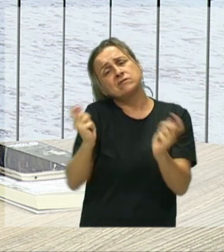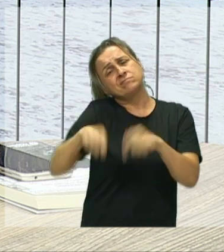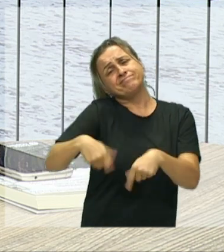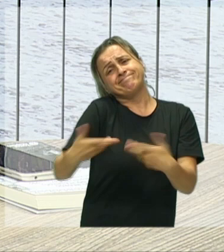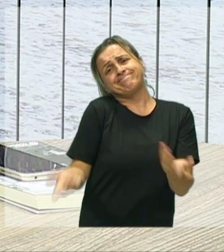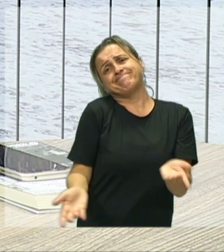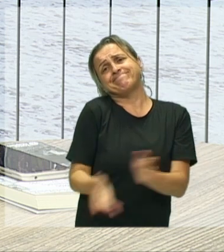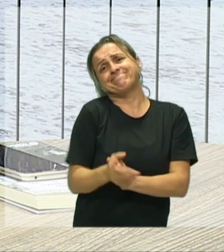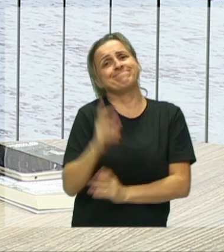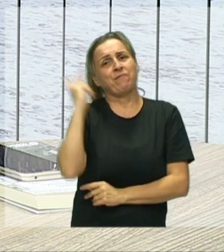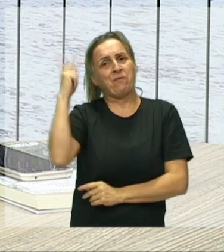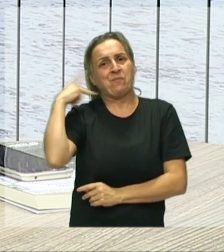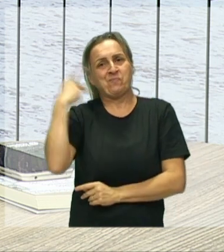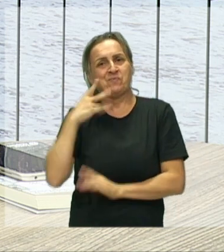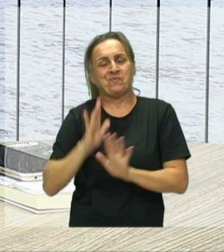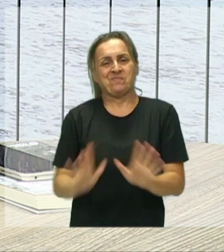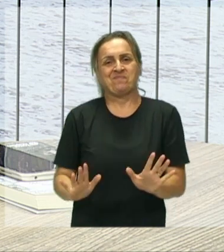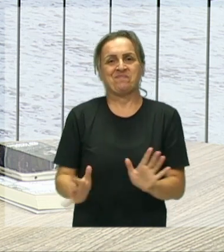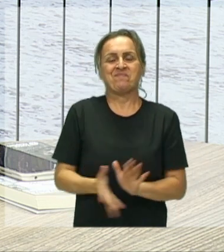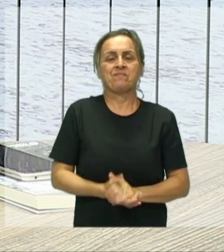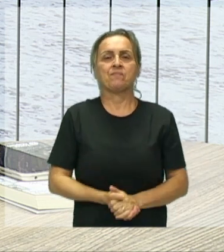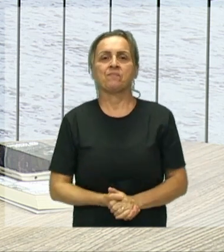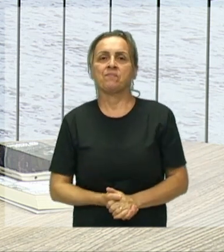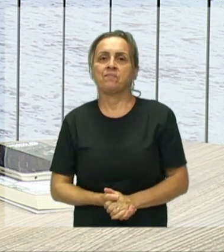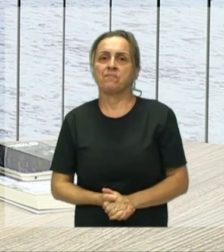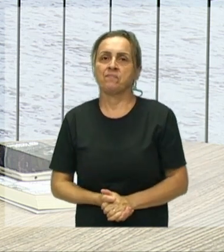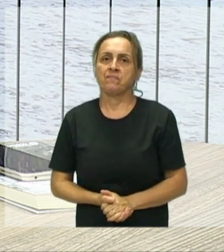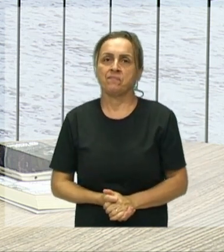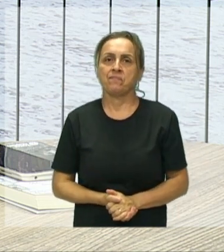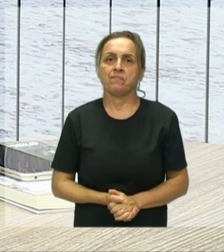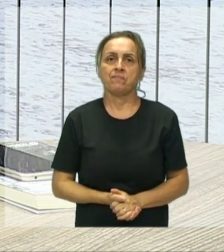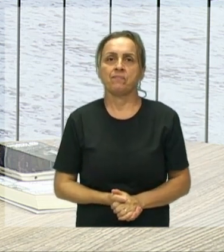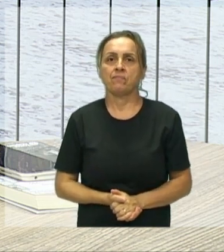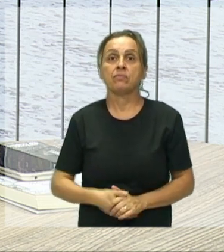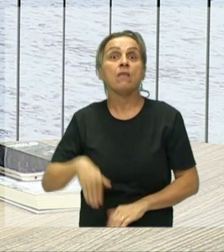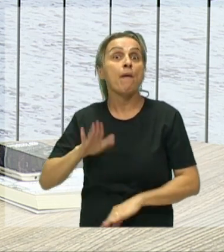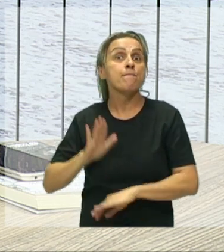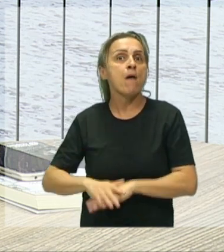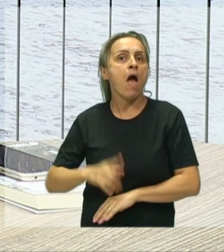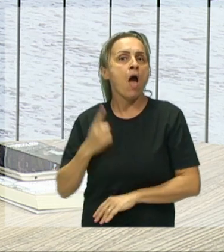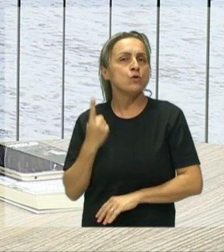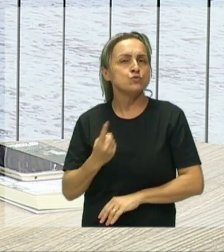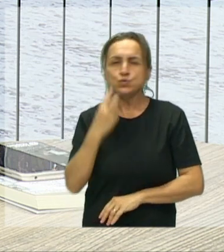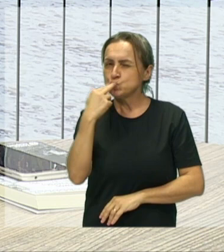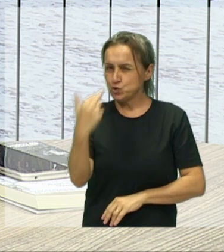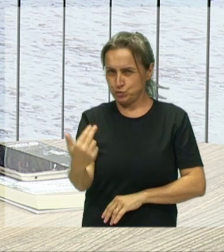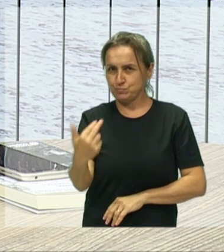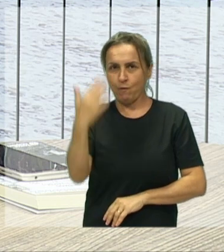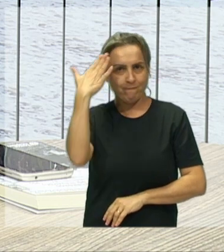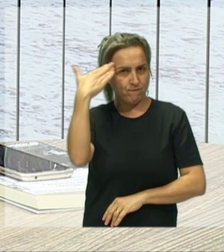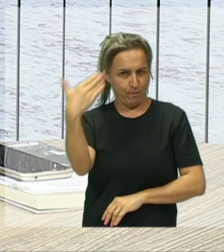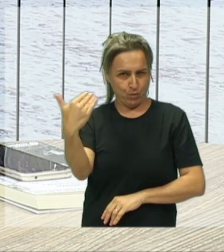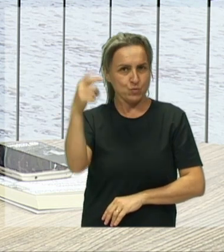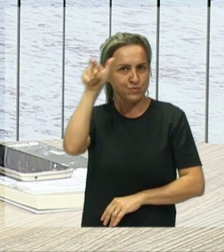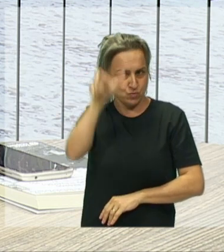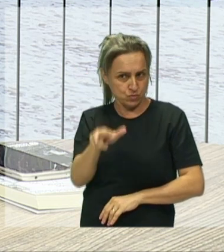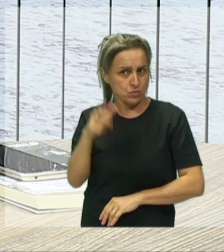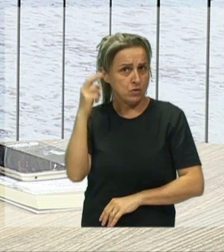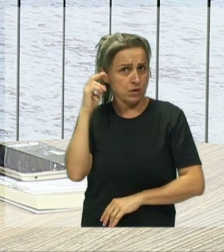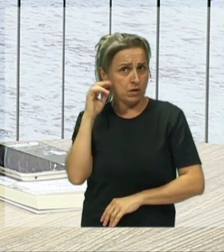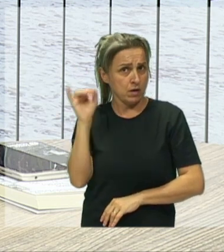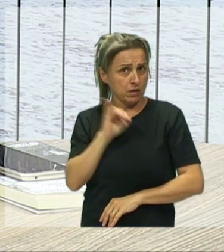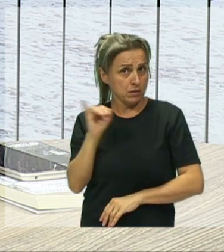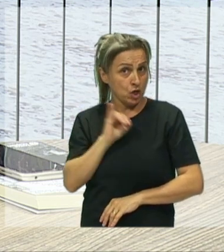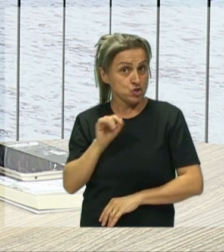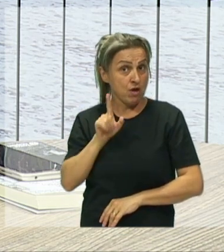incentivo, isso é política de ação afirmativa. E tem um outro personagem de Itajaí que também é desconhecidíssimo,